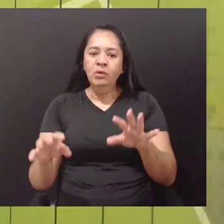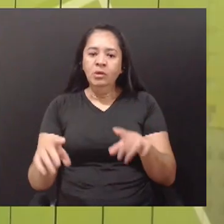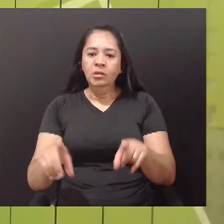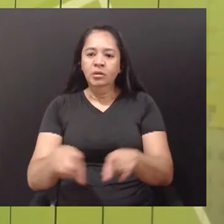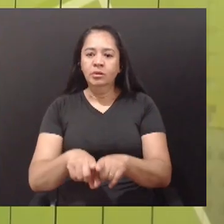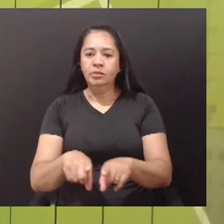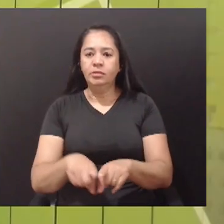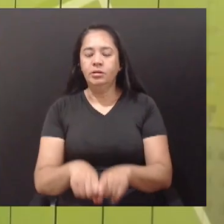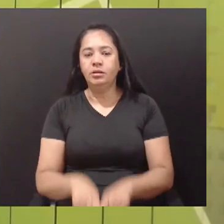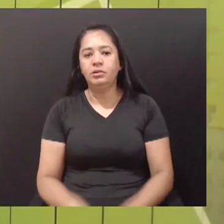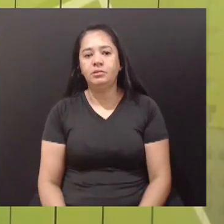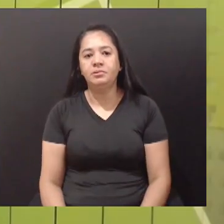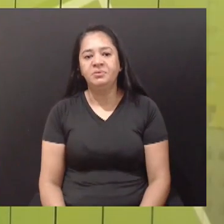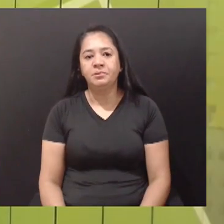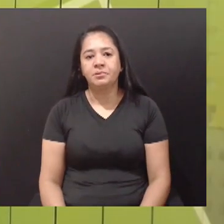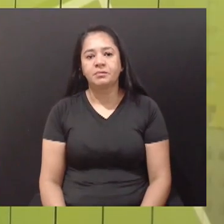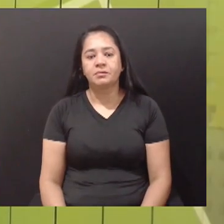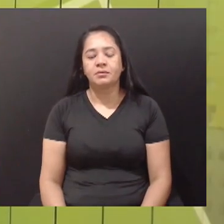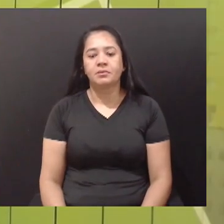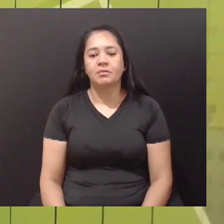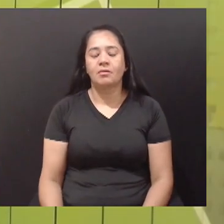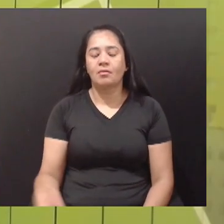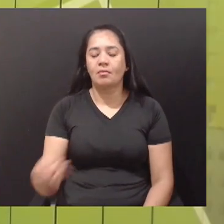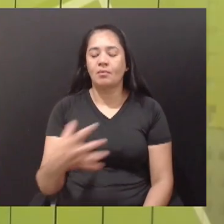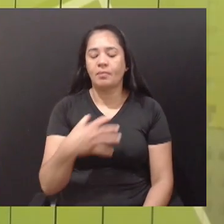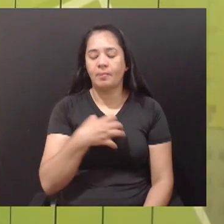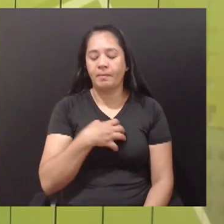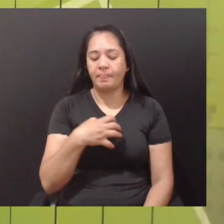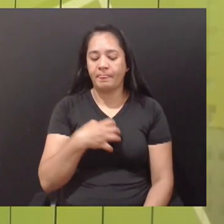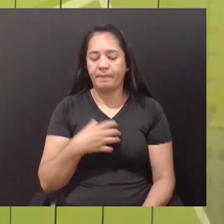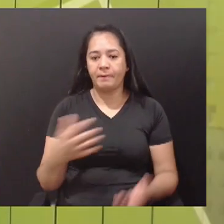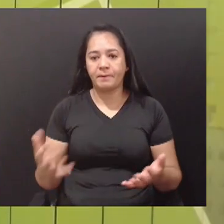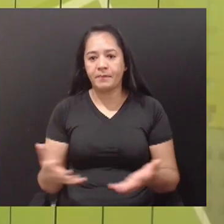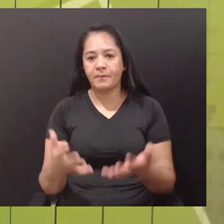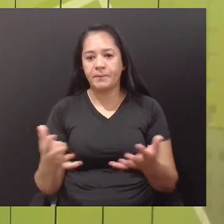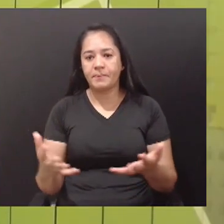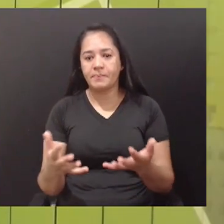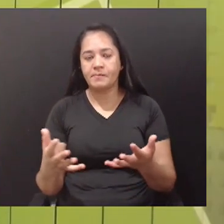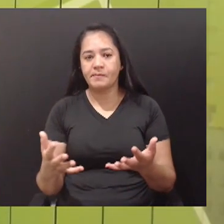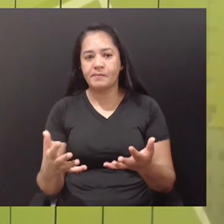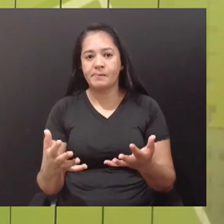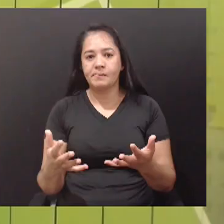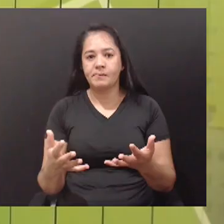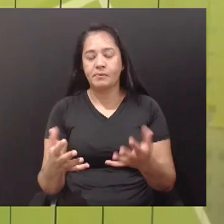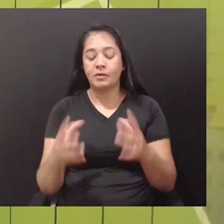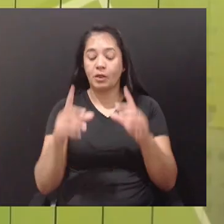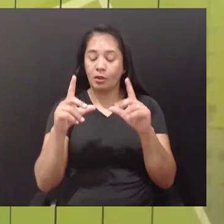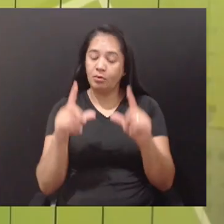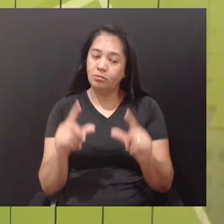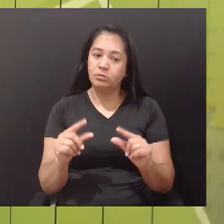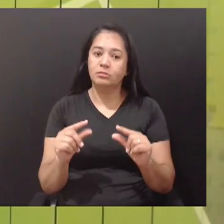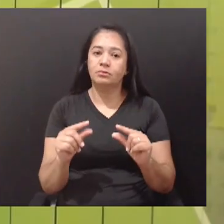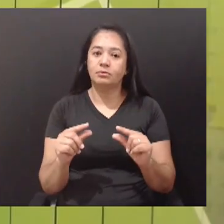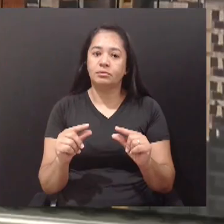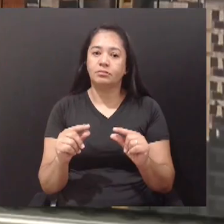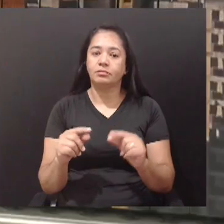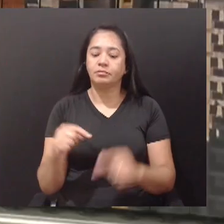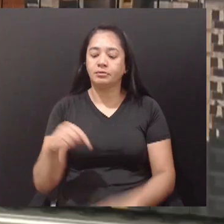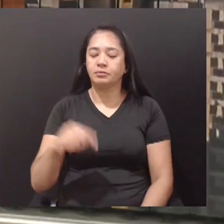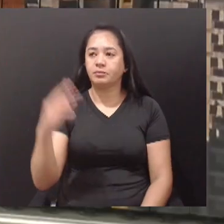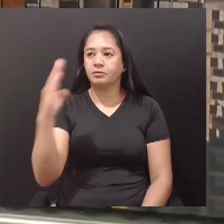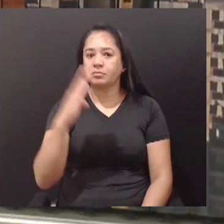aí também uma nova forma de contribuir para que isso se minimize no Brasil.